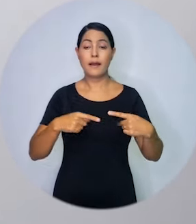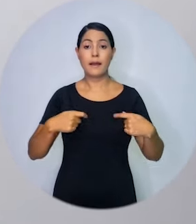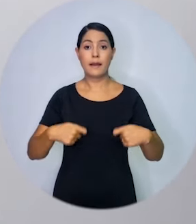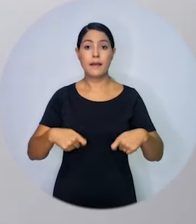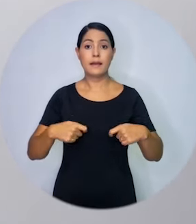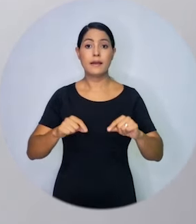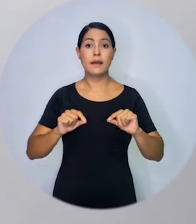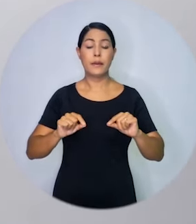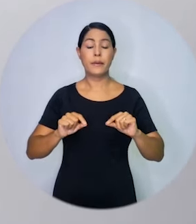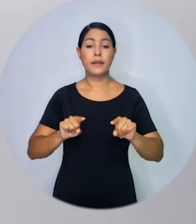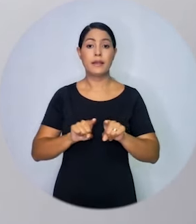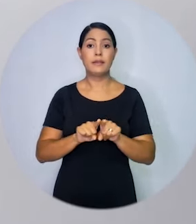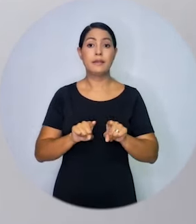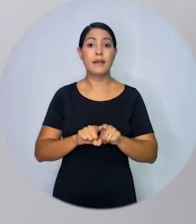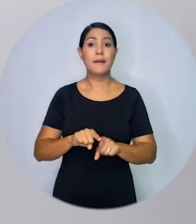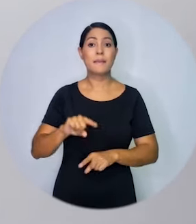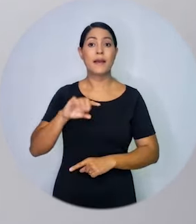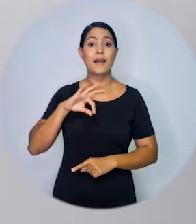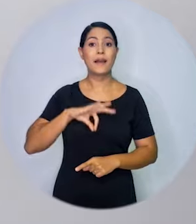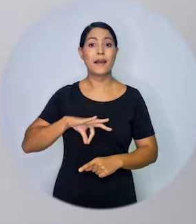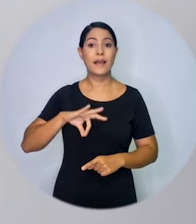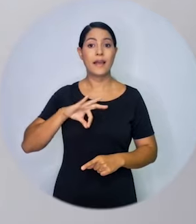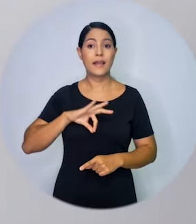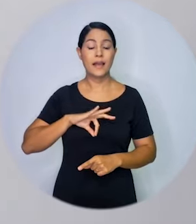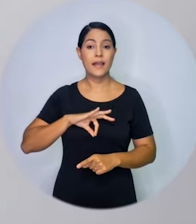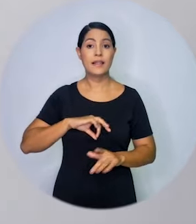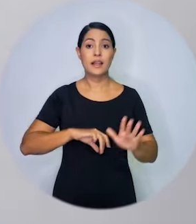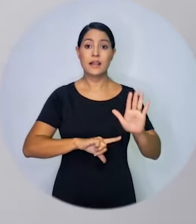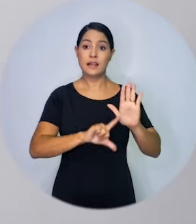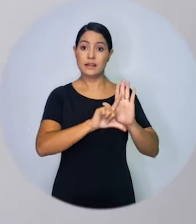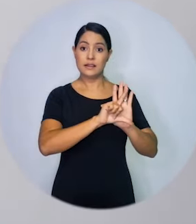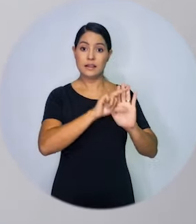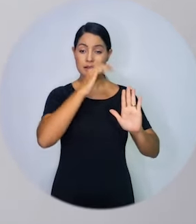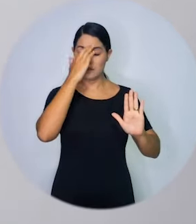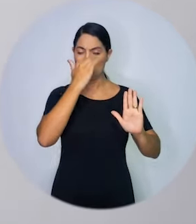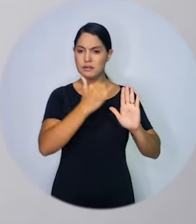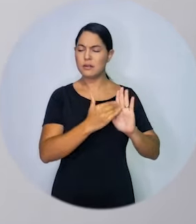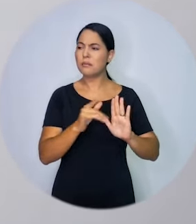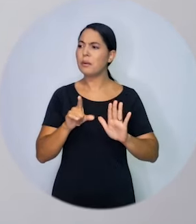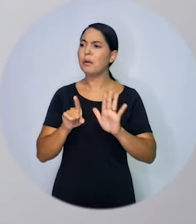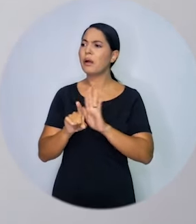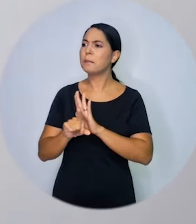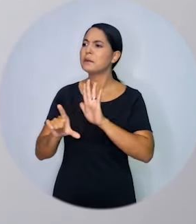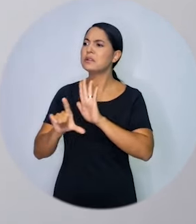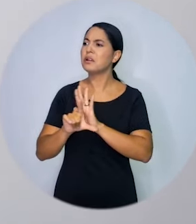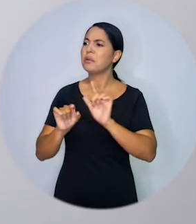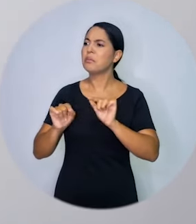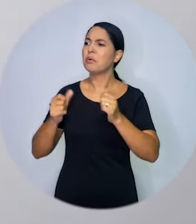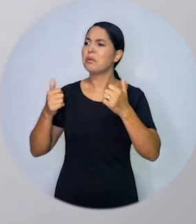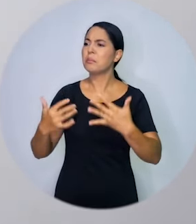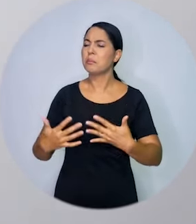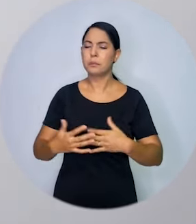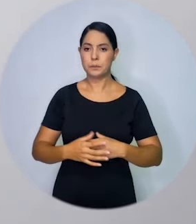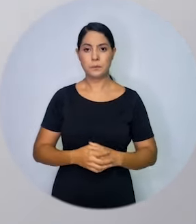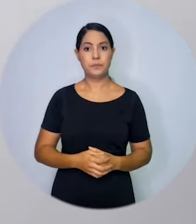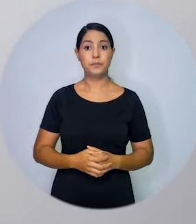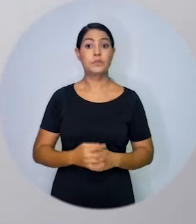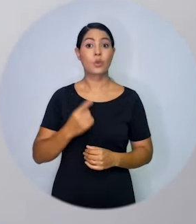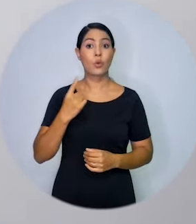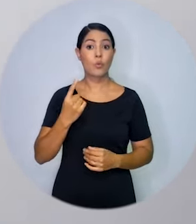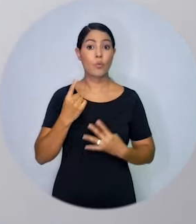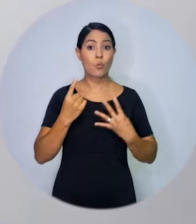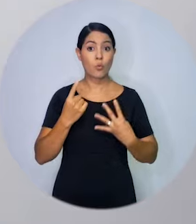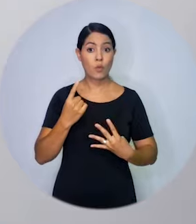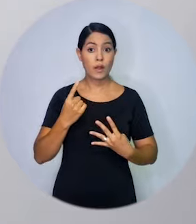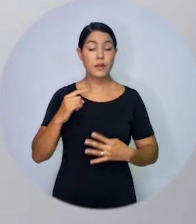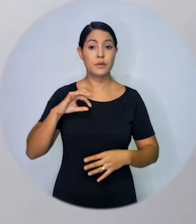requisitos, doutor Marcos, precisa, é necessário que a renda também esteja dentro do que a lei exige. Né? O que, então, que a lei fala? A lei sobre a fala